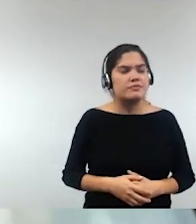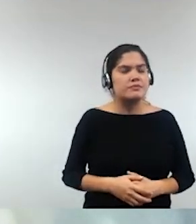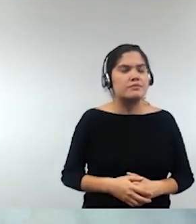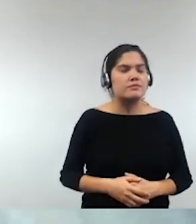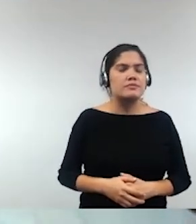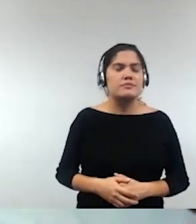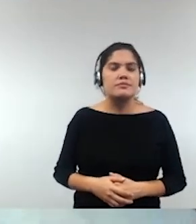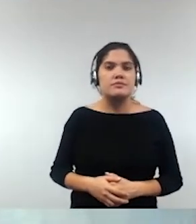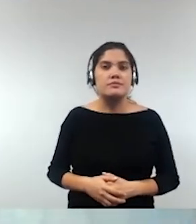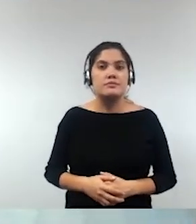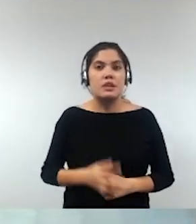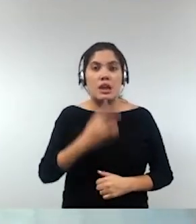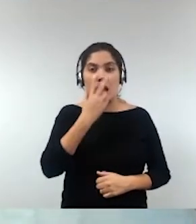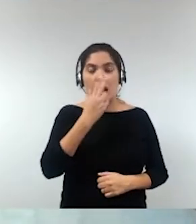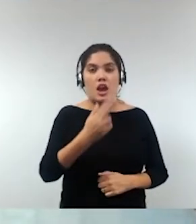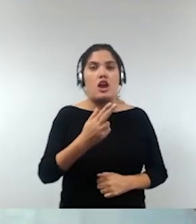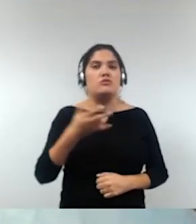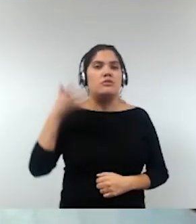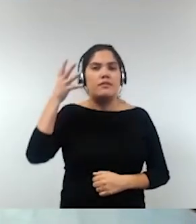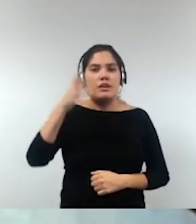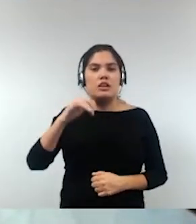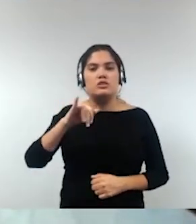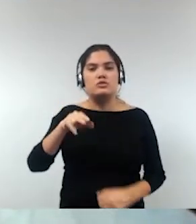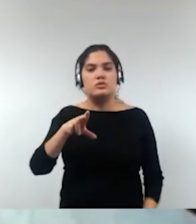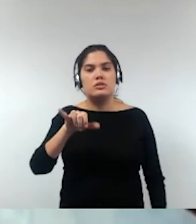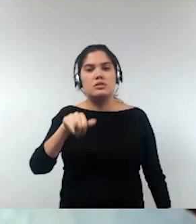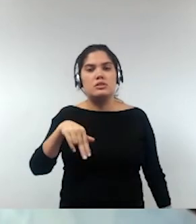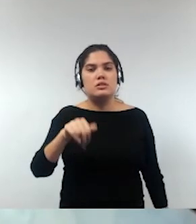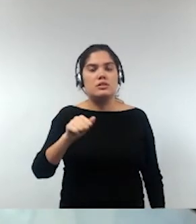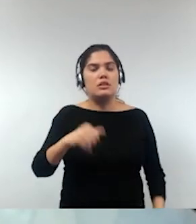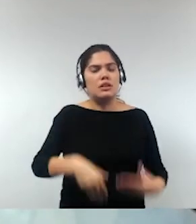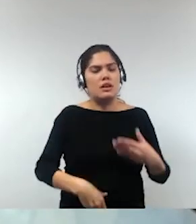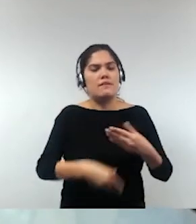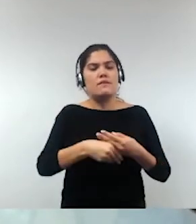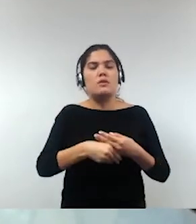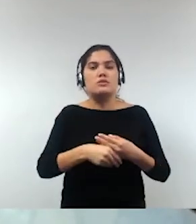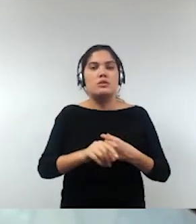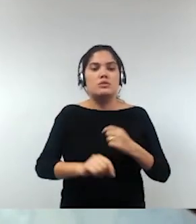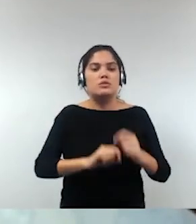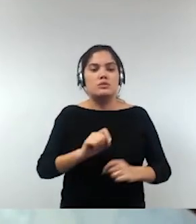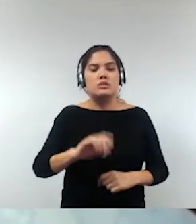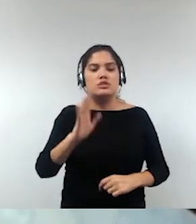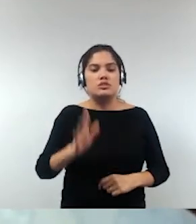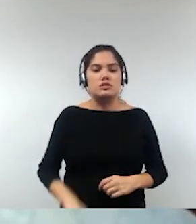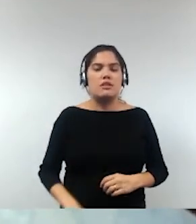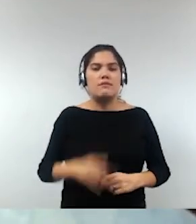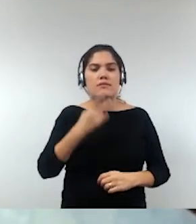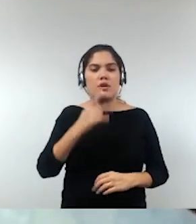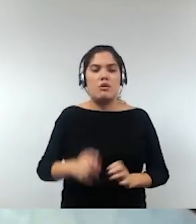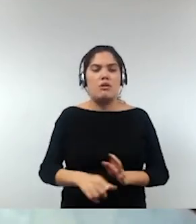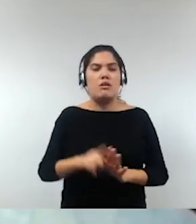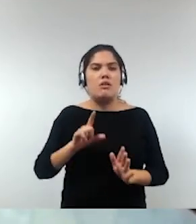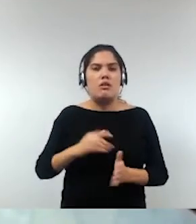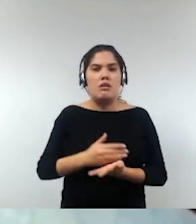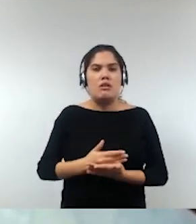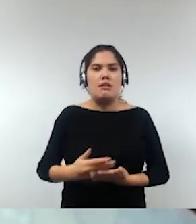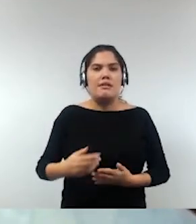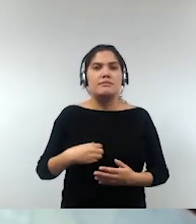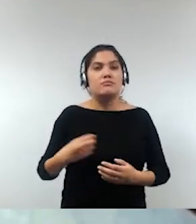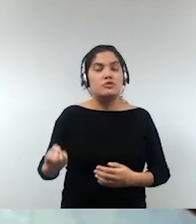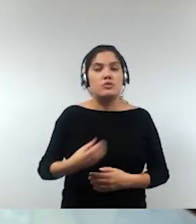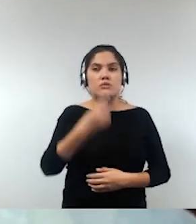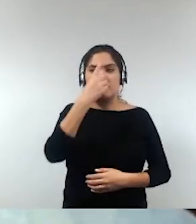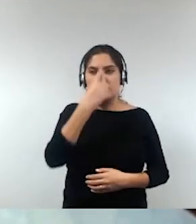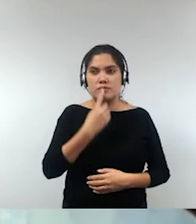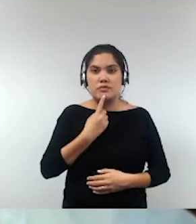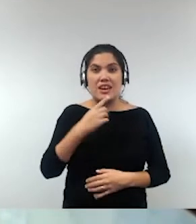Bem, eu acho que a fala da Juliana reforça o que foi falado no início, né? A necessidade de um novo perfil. E, às